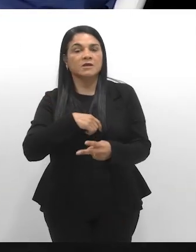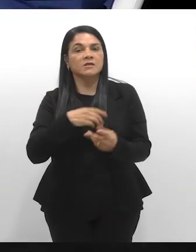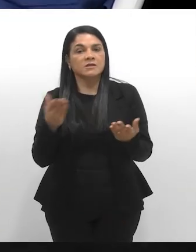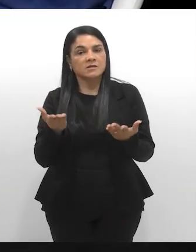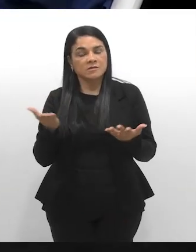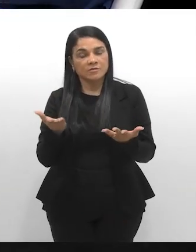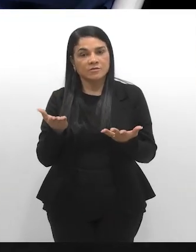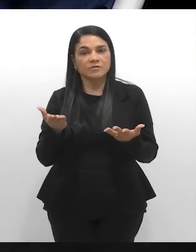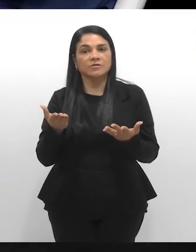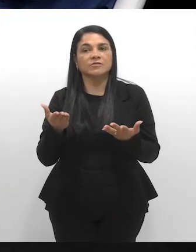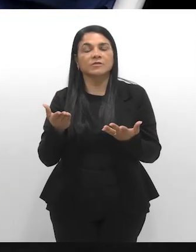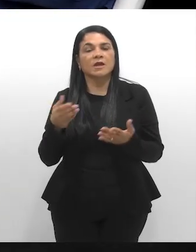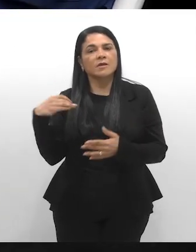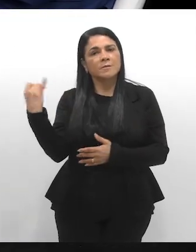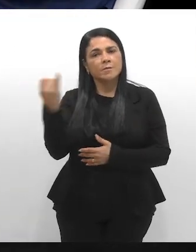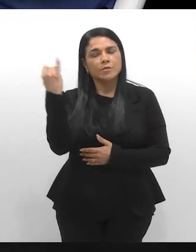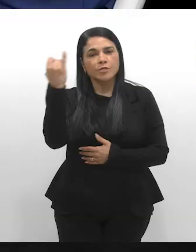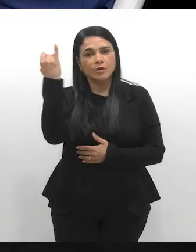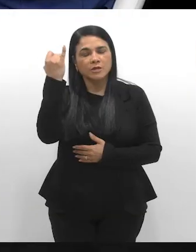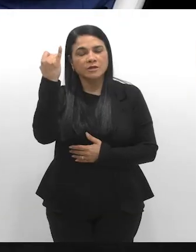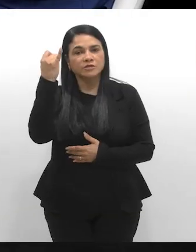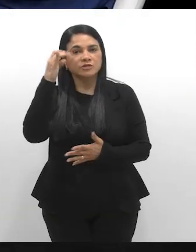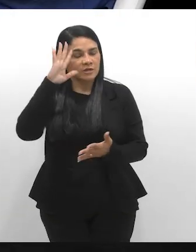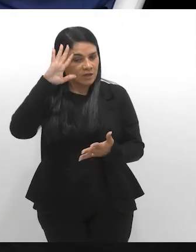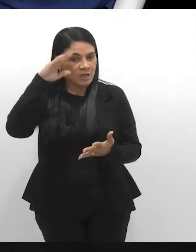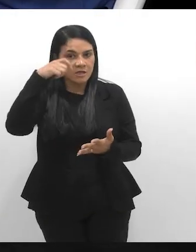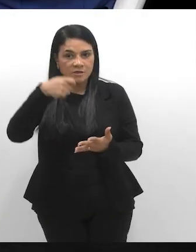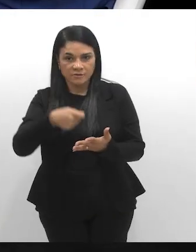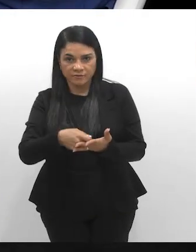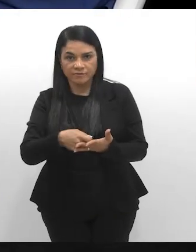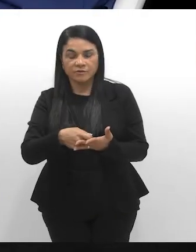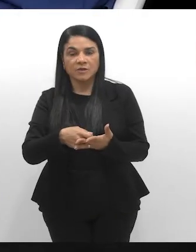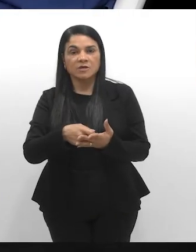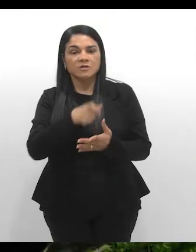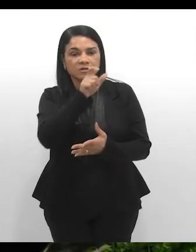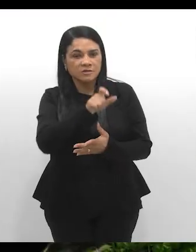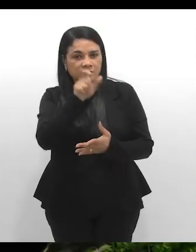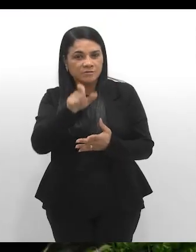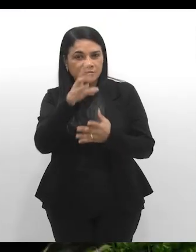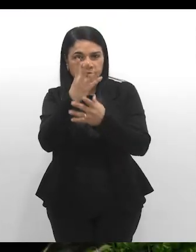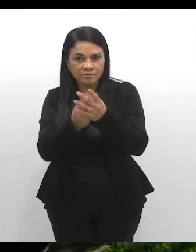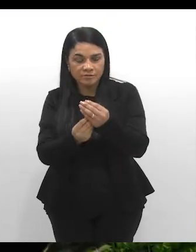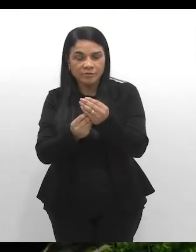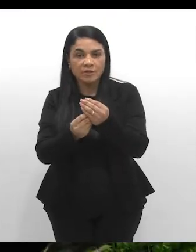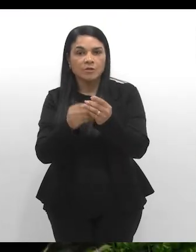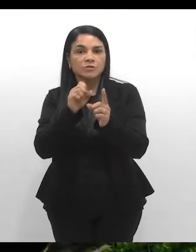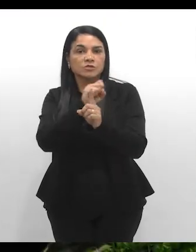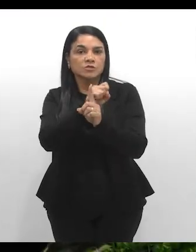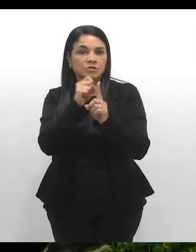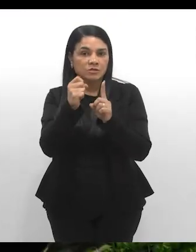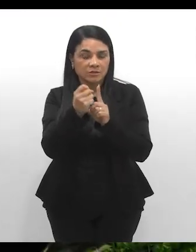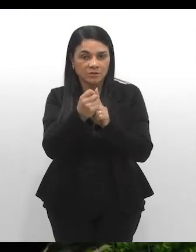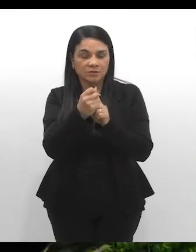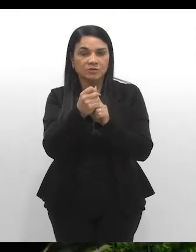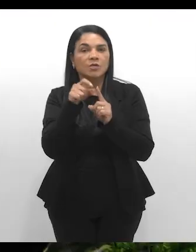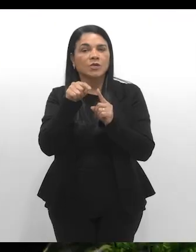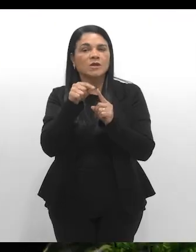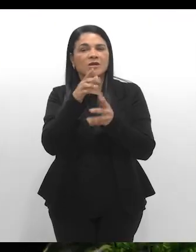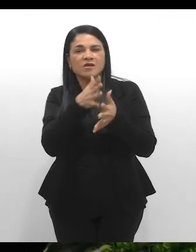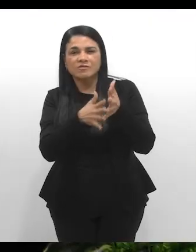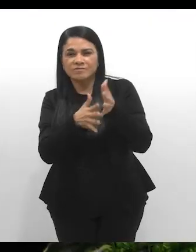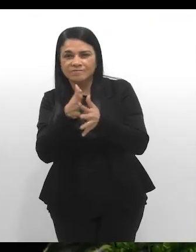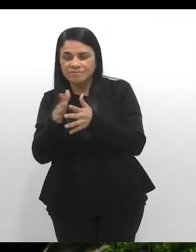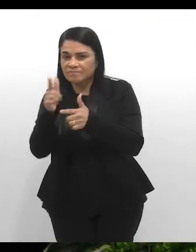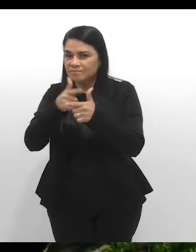que é muito importante na definição do desaparecimento como fato social, né? As implicações que